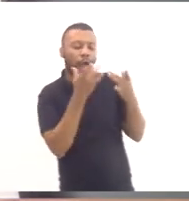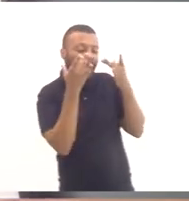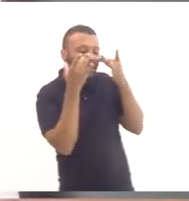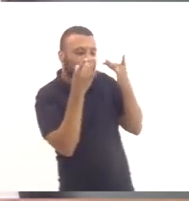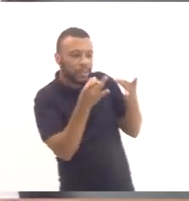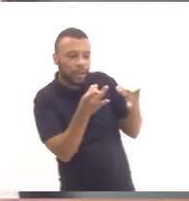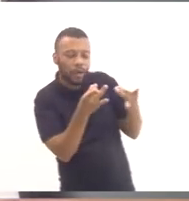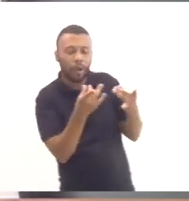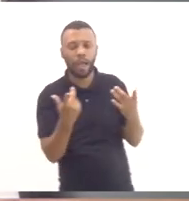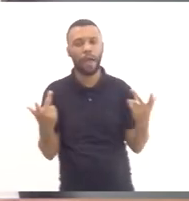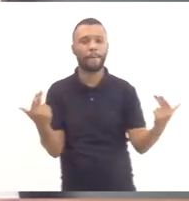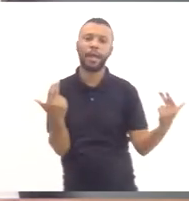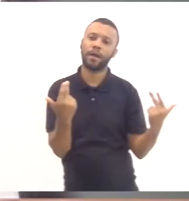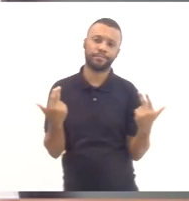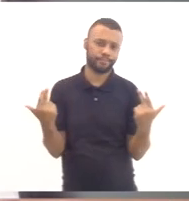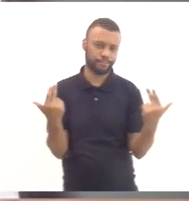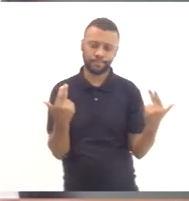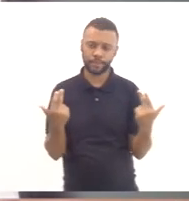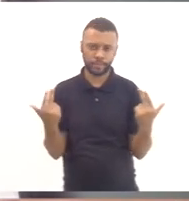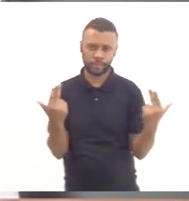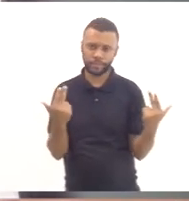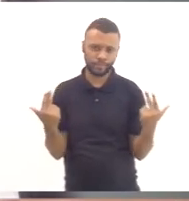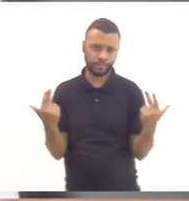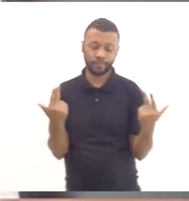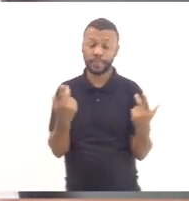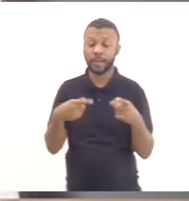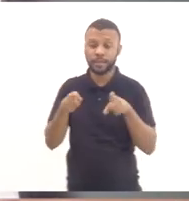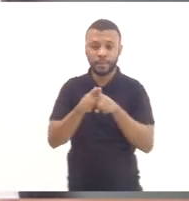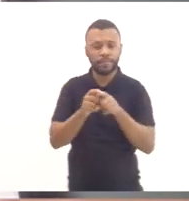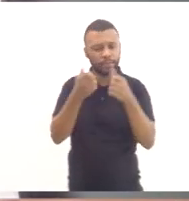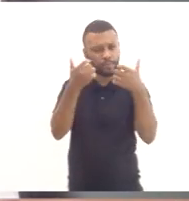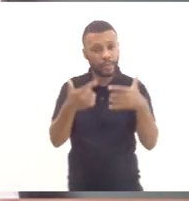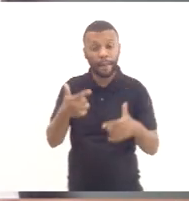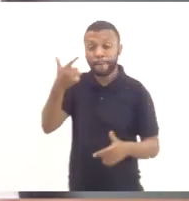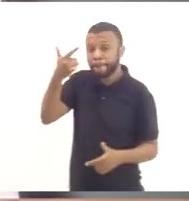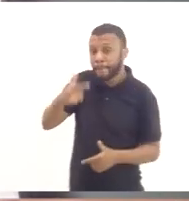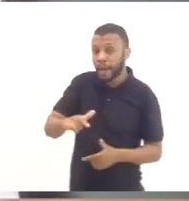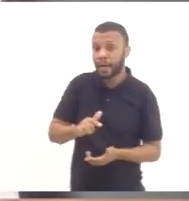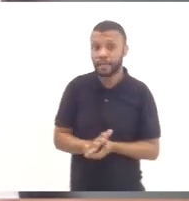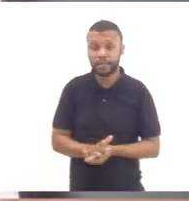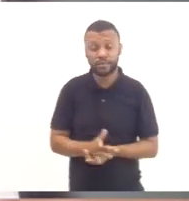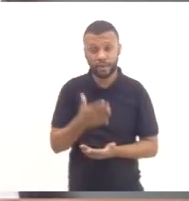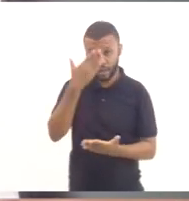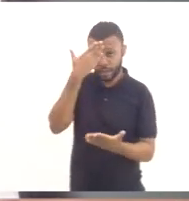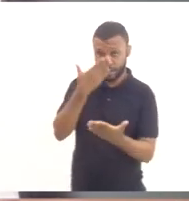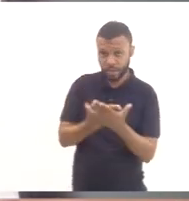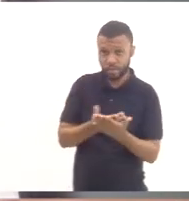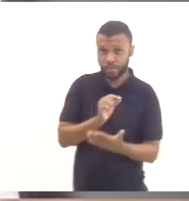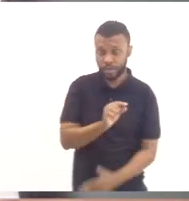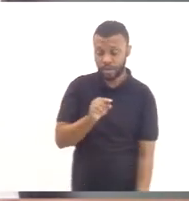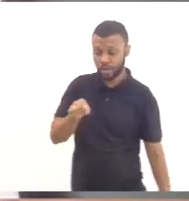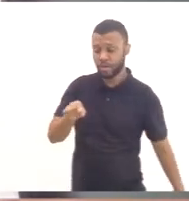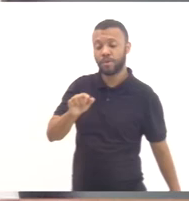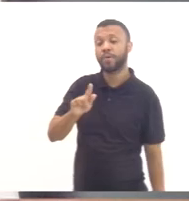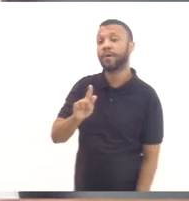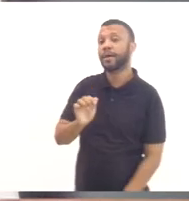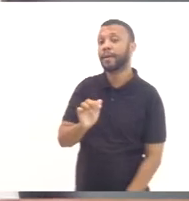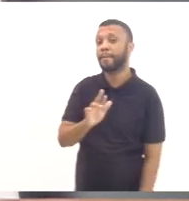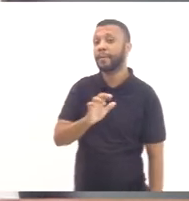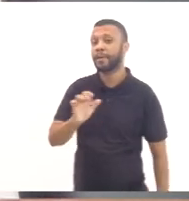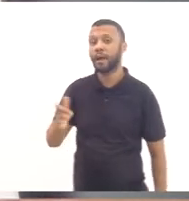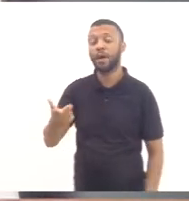é o mesmo aliás eu até vou mais além Eu acho que o Gabriel realmente representa para mim